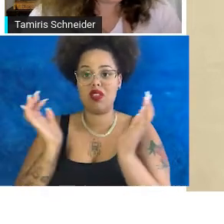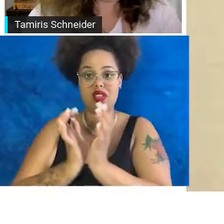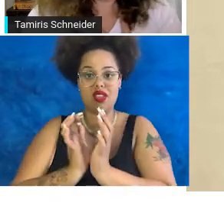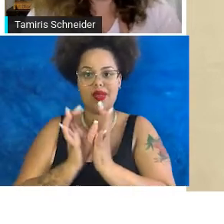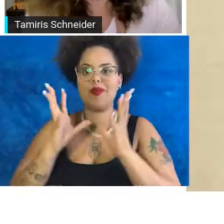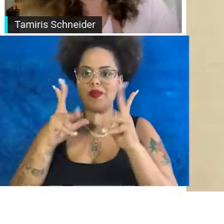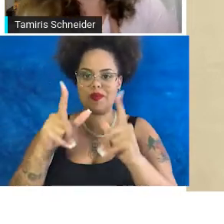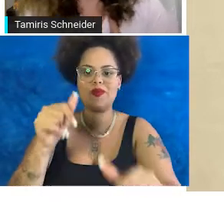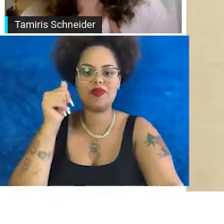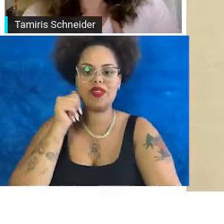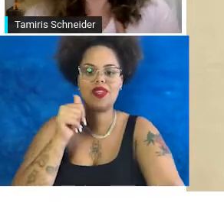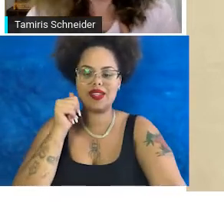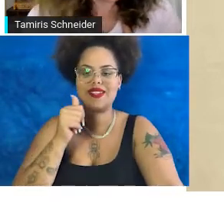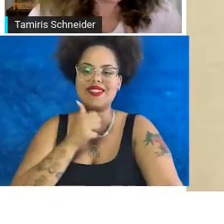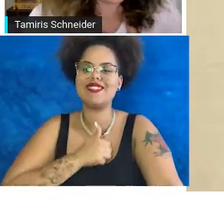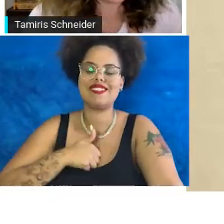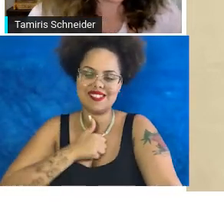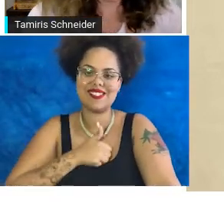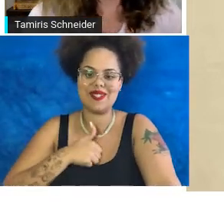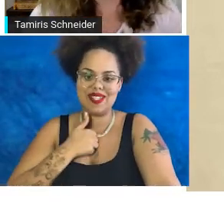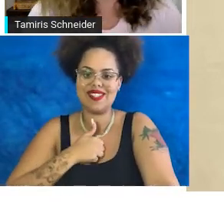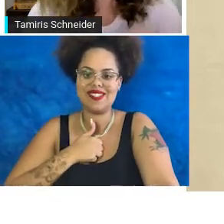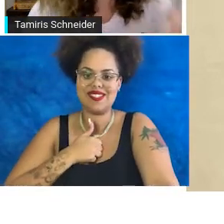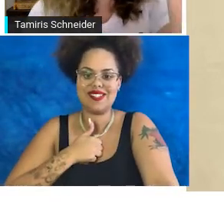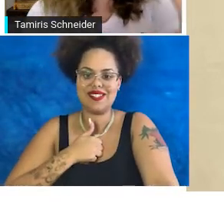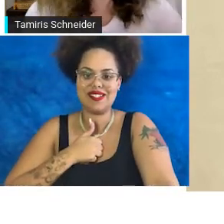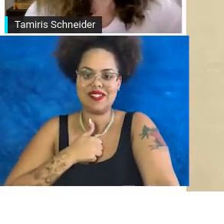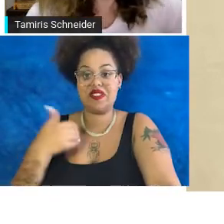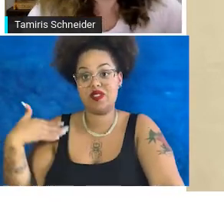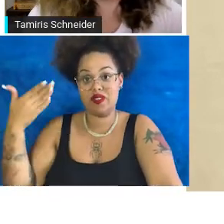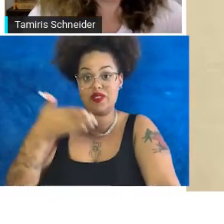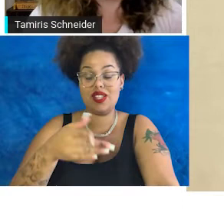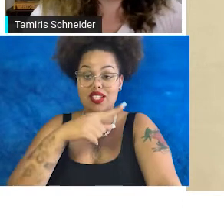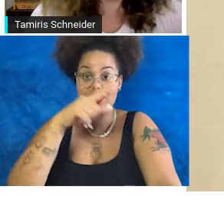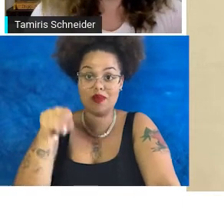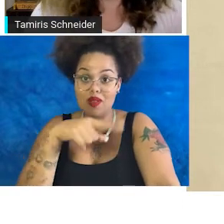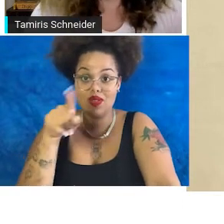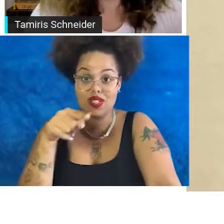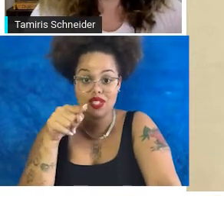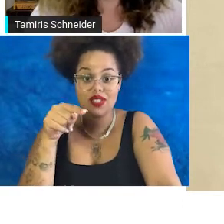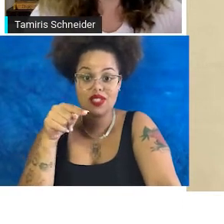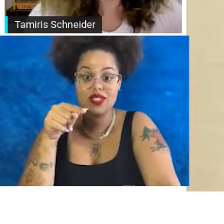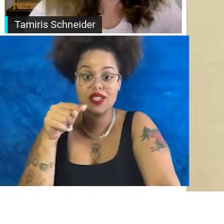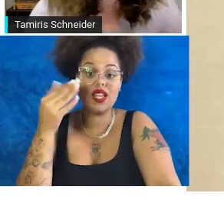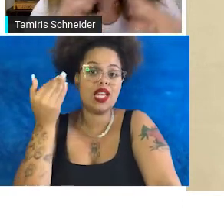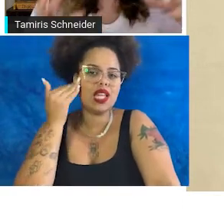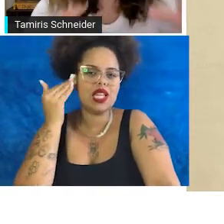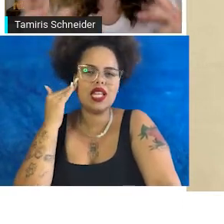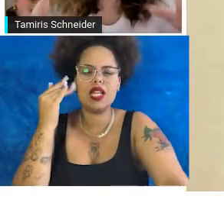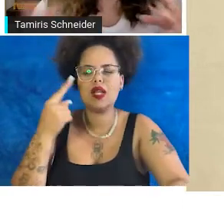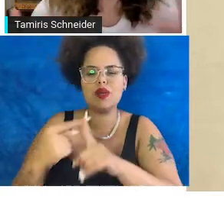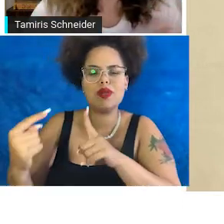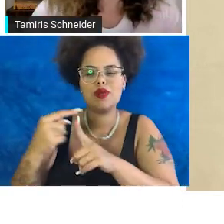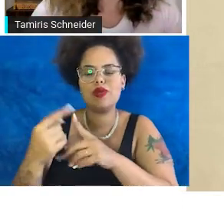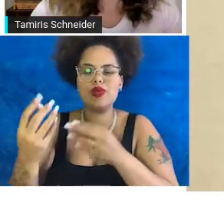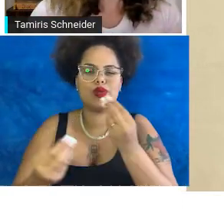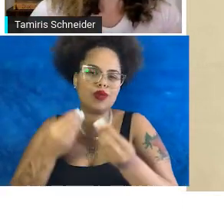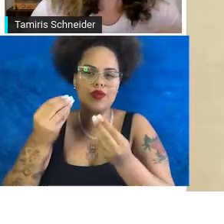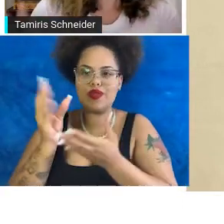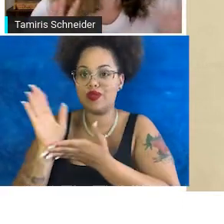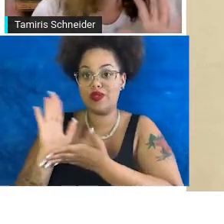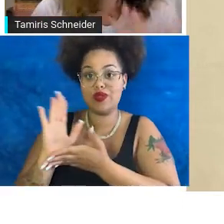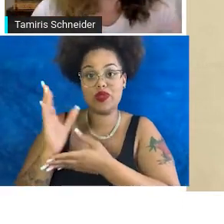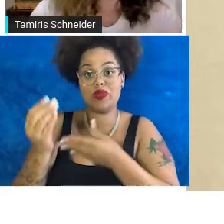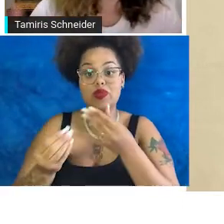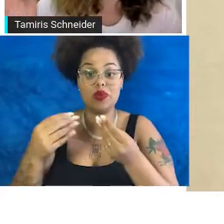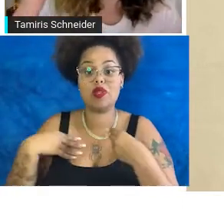de mulheres e saudades eternas. Então eu vim trazer para vocês entenderem mais ou menos como é que foi esse filme